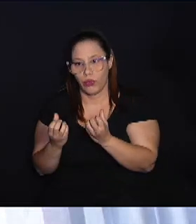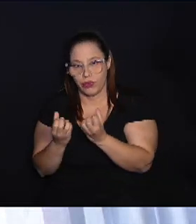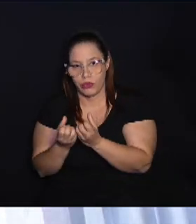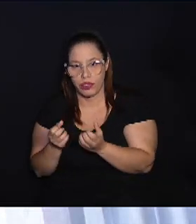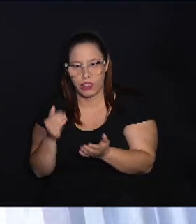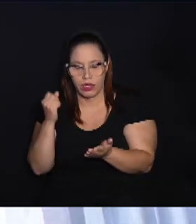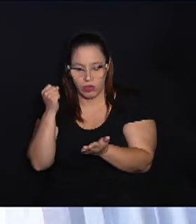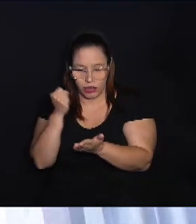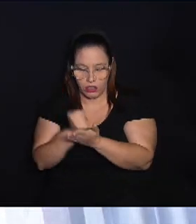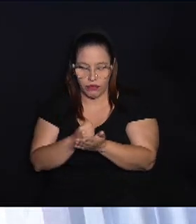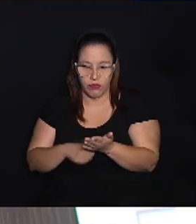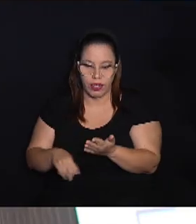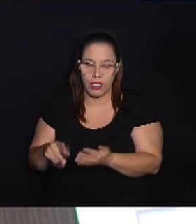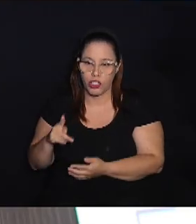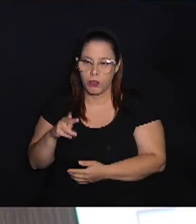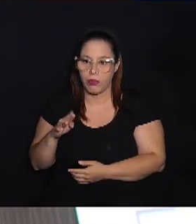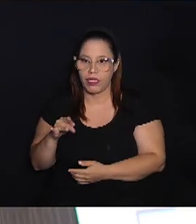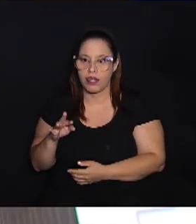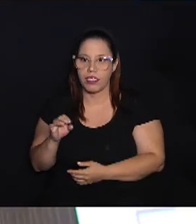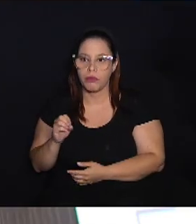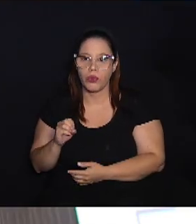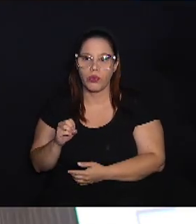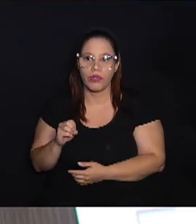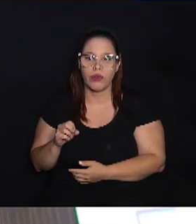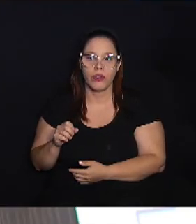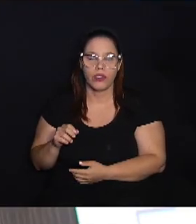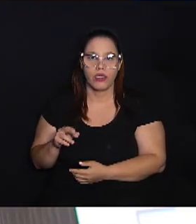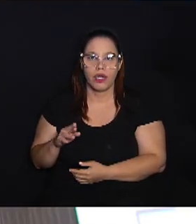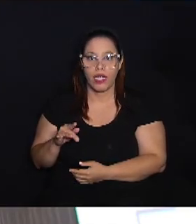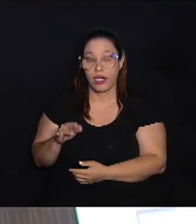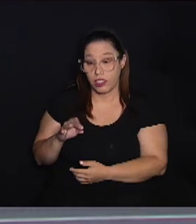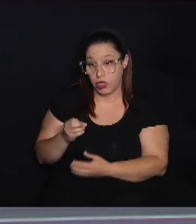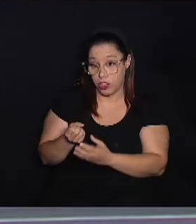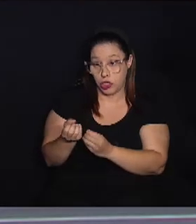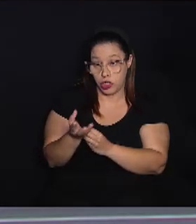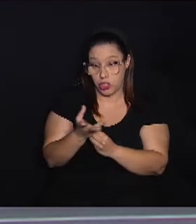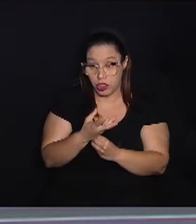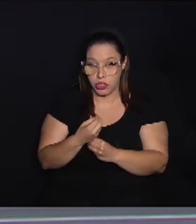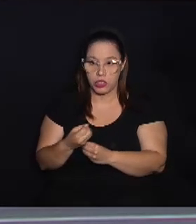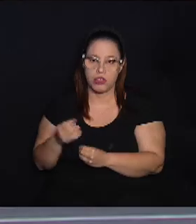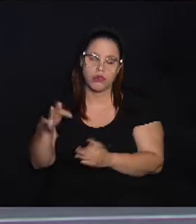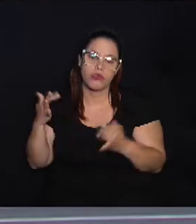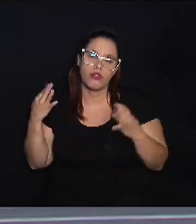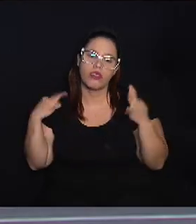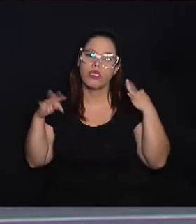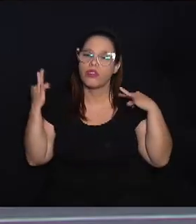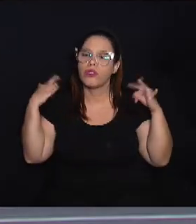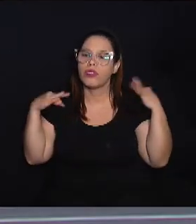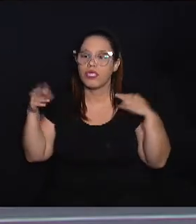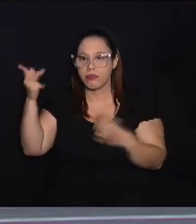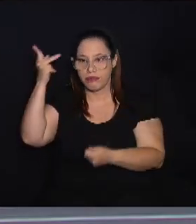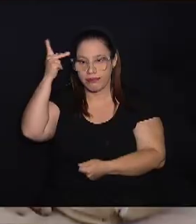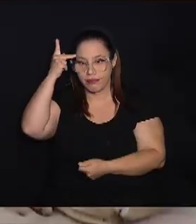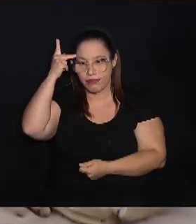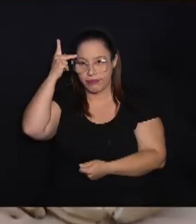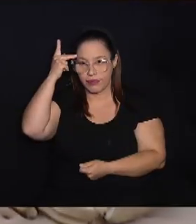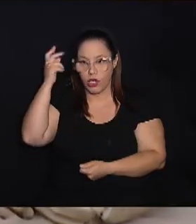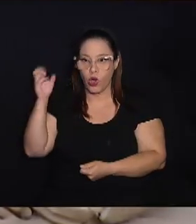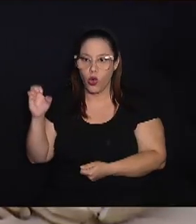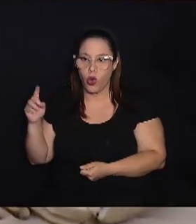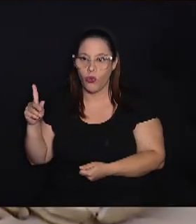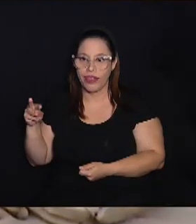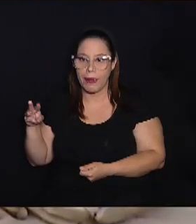Patrimônio Histórico, Arqueológico, Artístico e Turístico do Estado de São Paulo, e ainda pelo CONDEPAC,